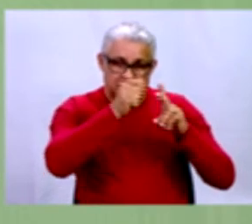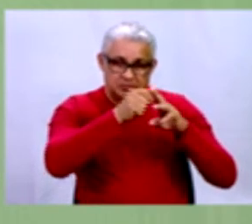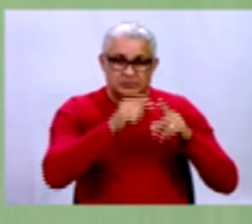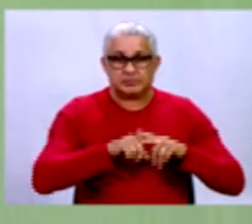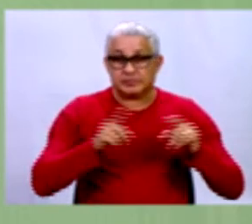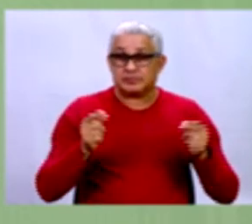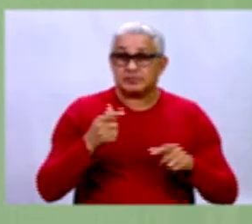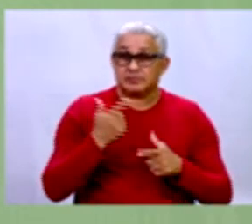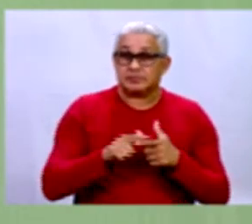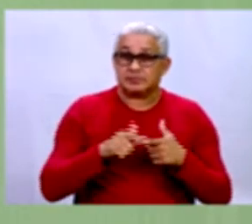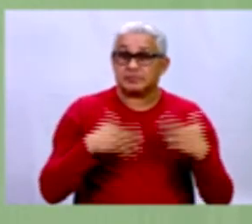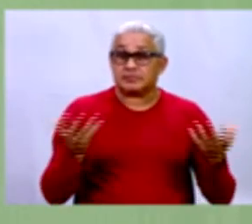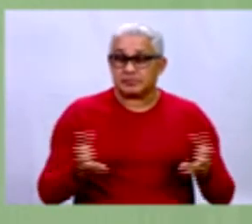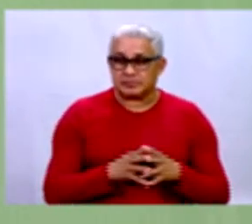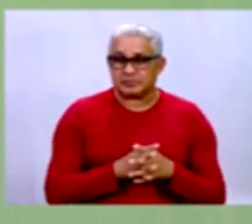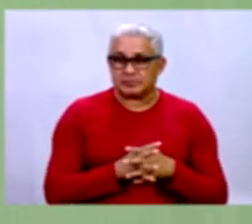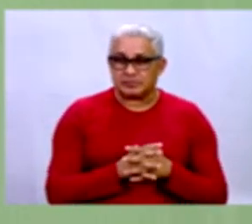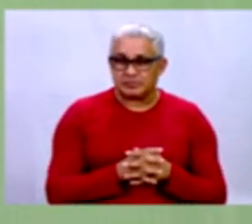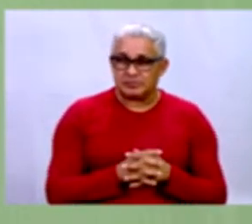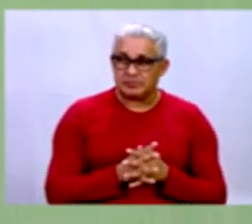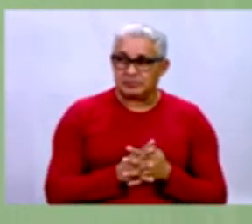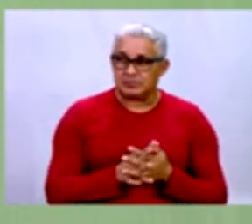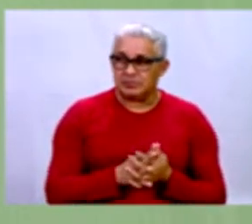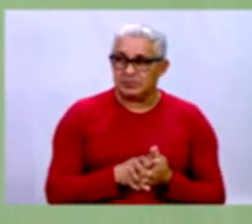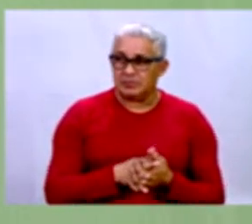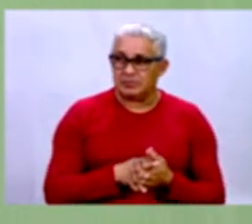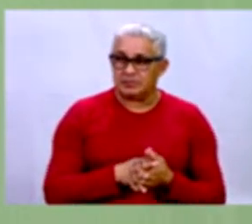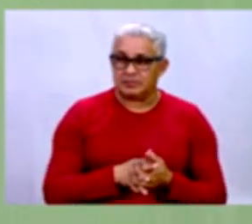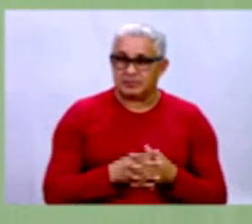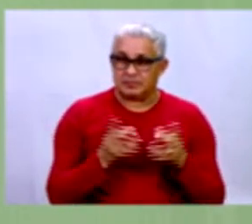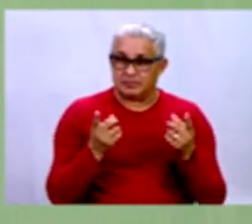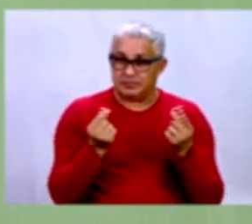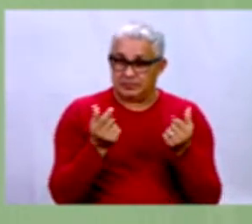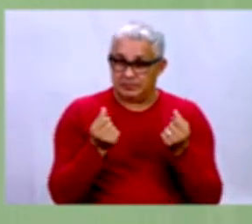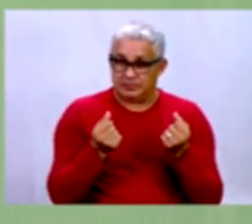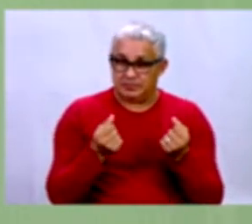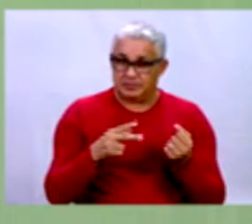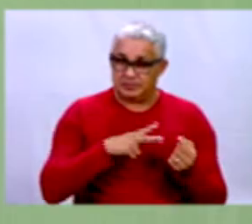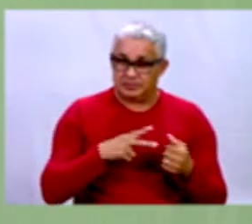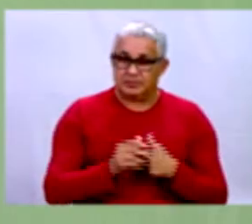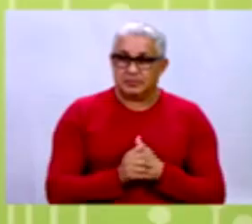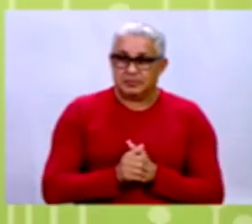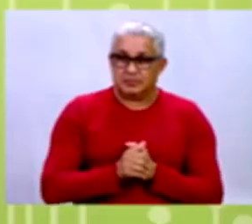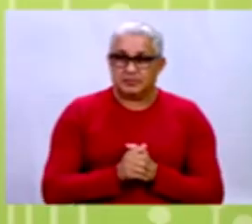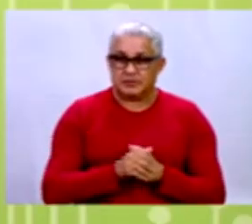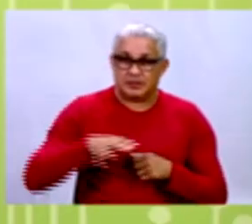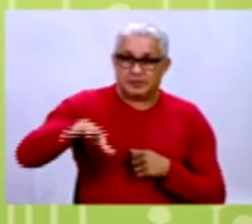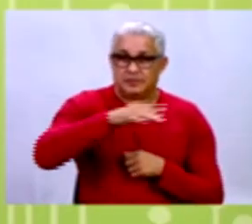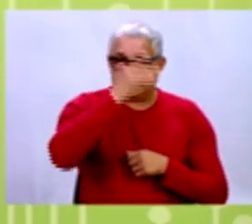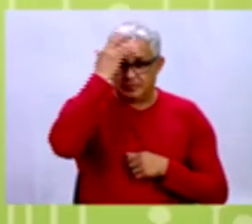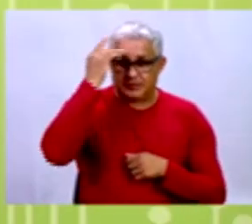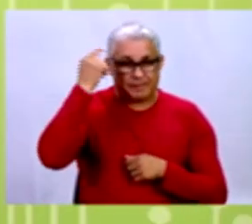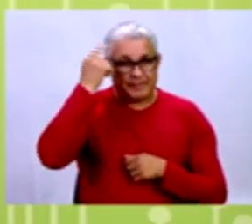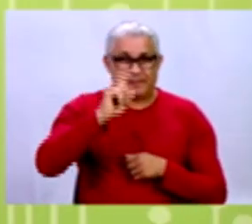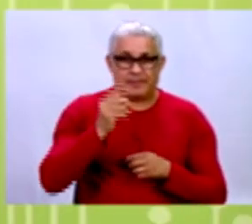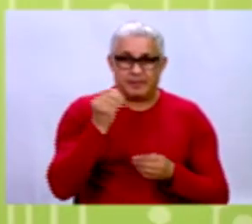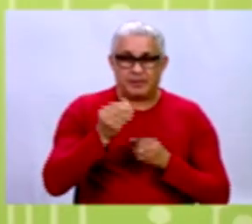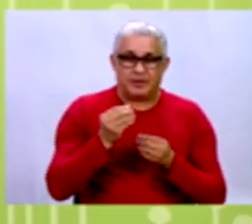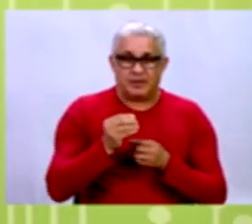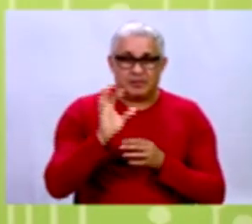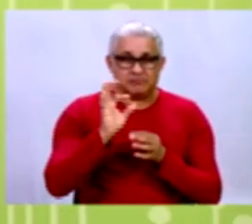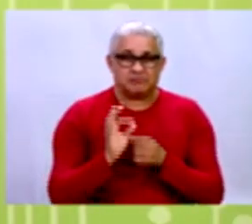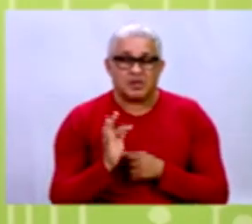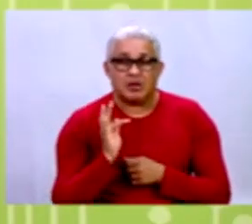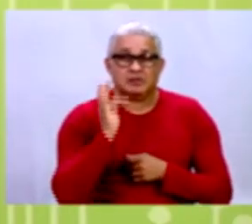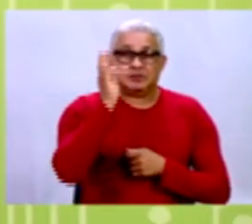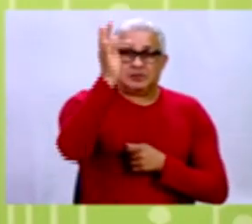qual que é o problema das pessoas? Entrando um pouquinho aqui em finanças pessoais. A maioria das pessoas, elas não pensam a longo prazo.